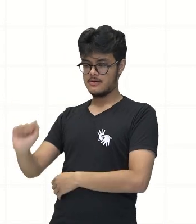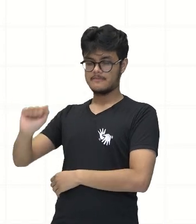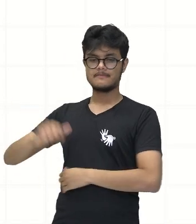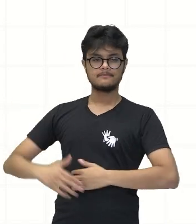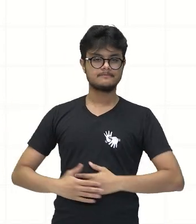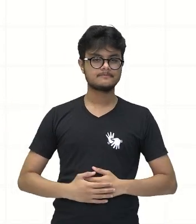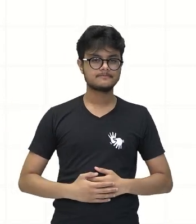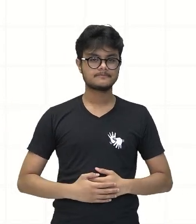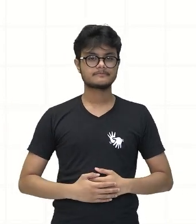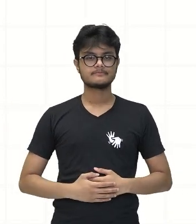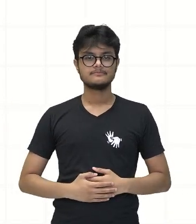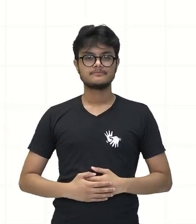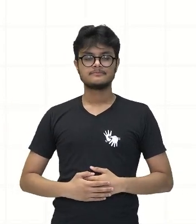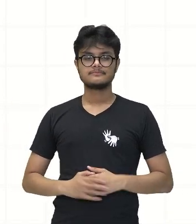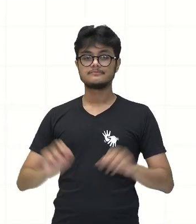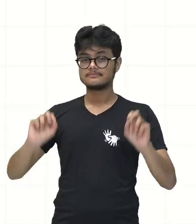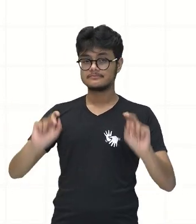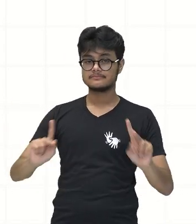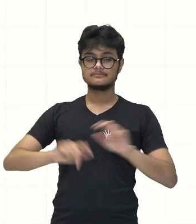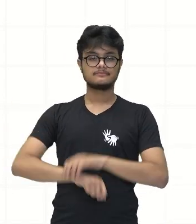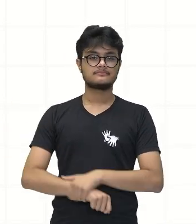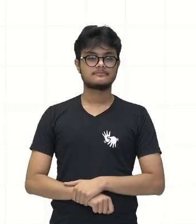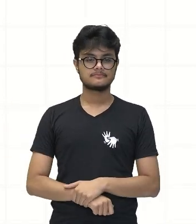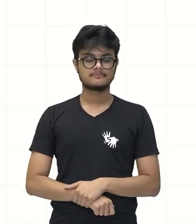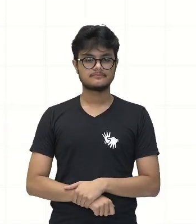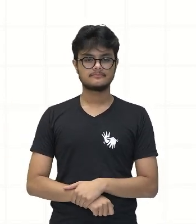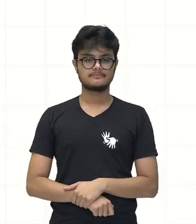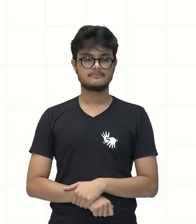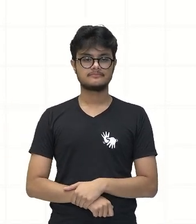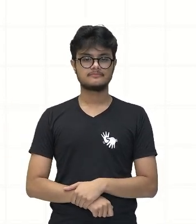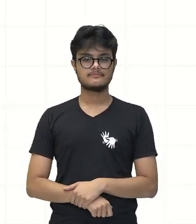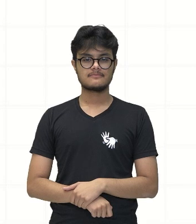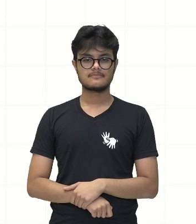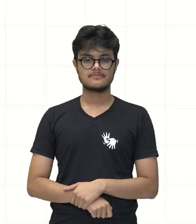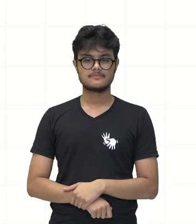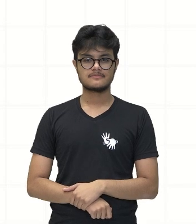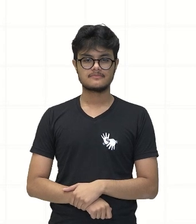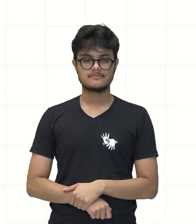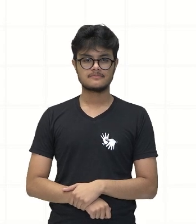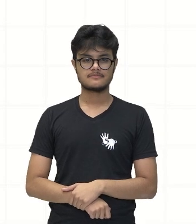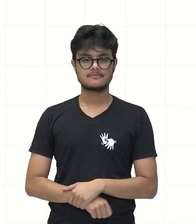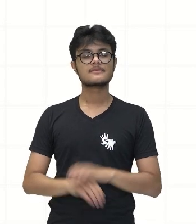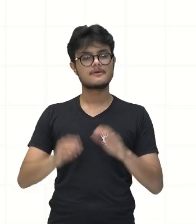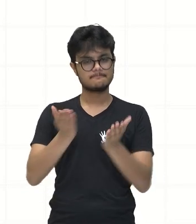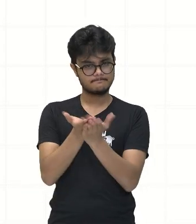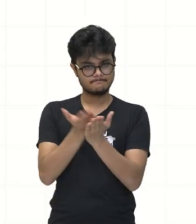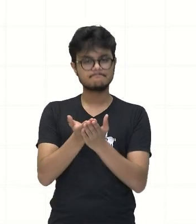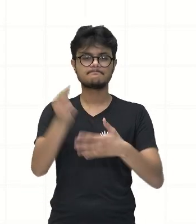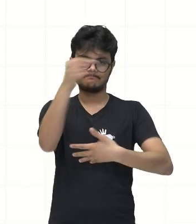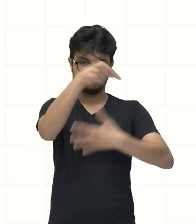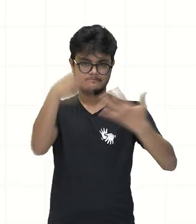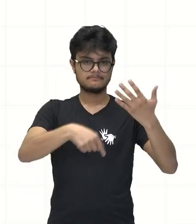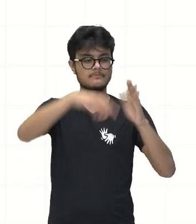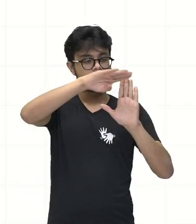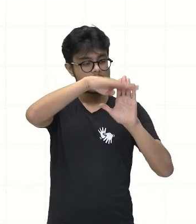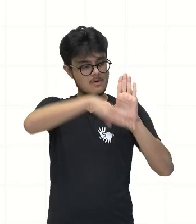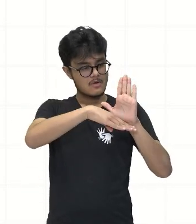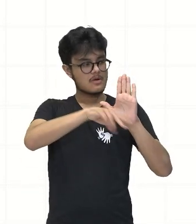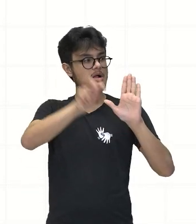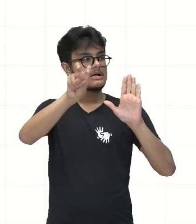com raiz n menos p. Beleza? Então, essa foi, né, esse momento para a gente